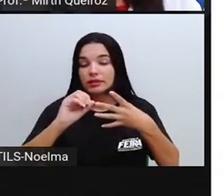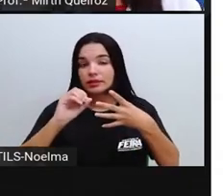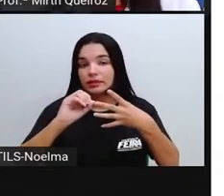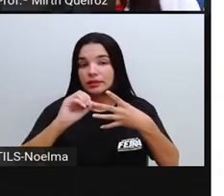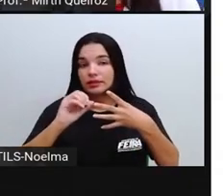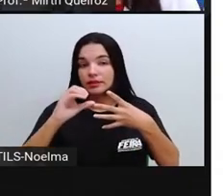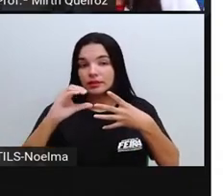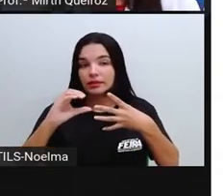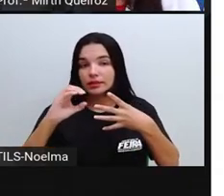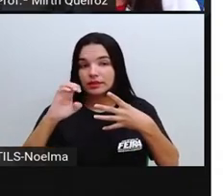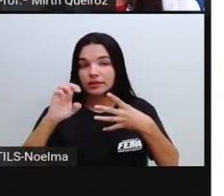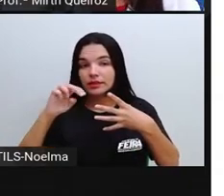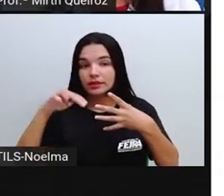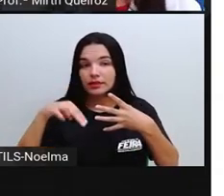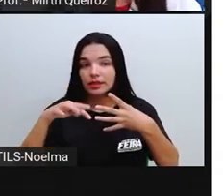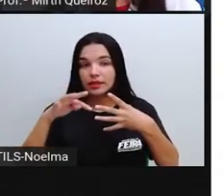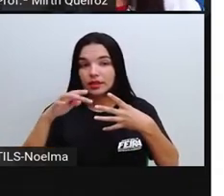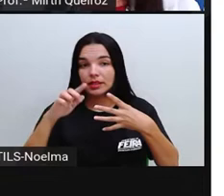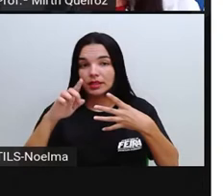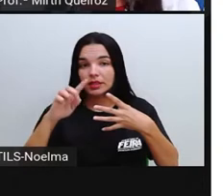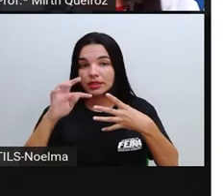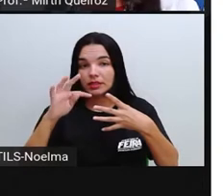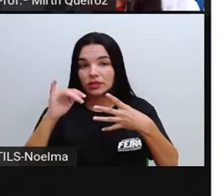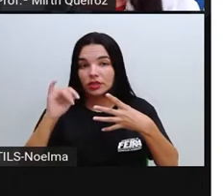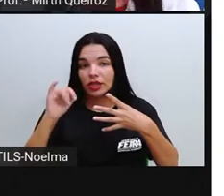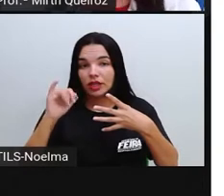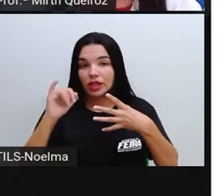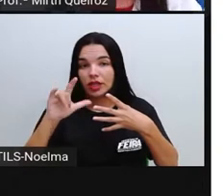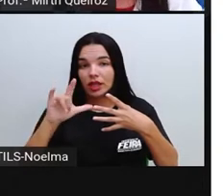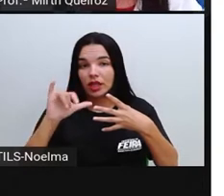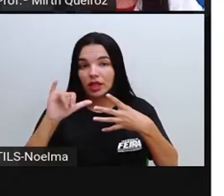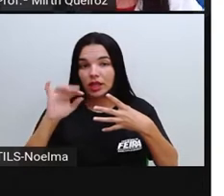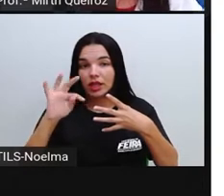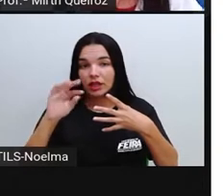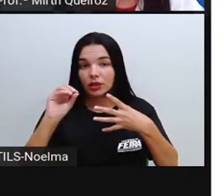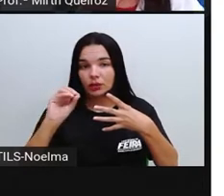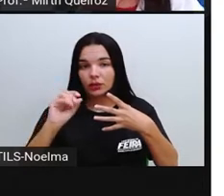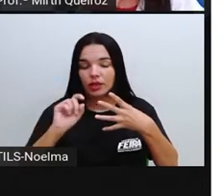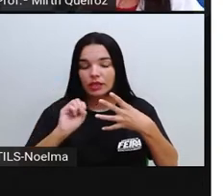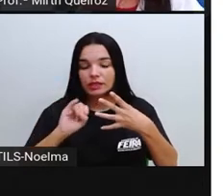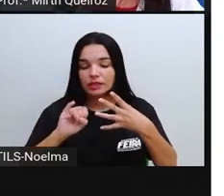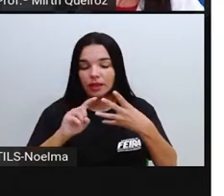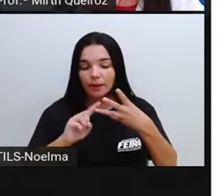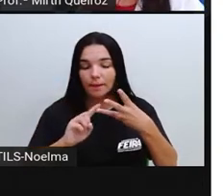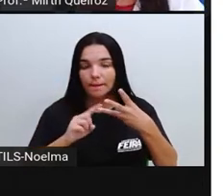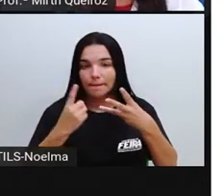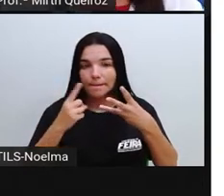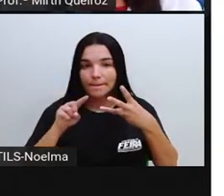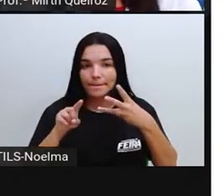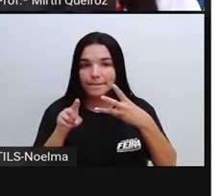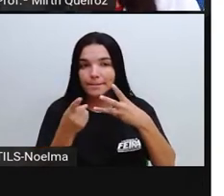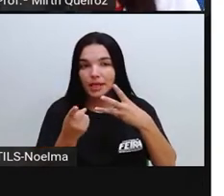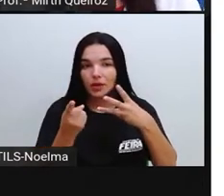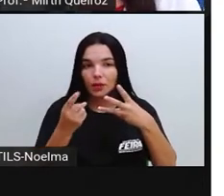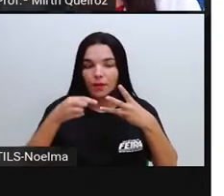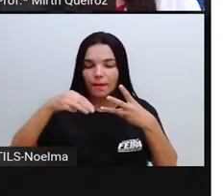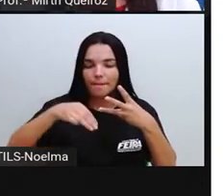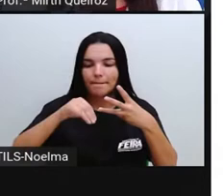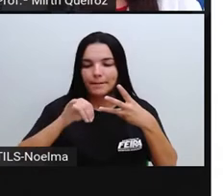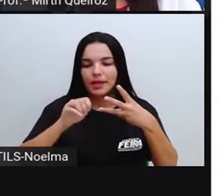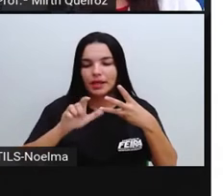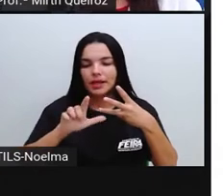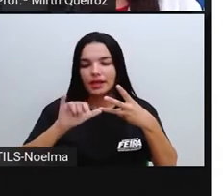e a sem centilitros e vai corresponder aí a mil